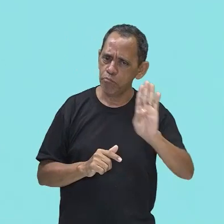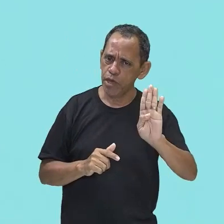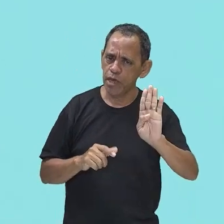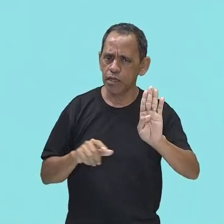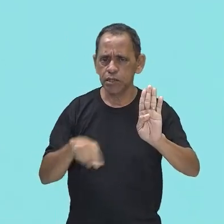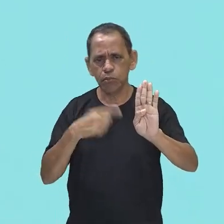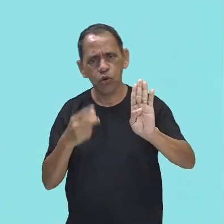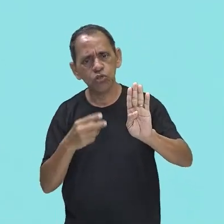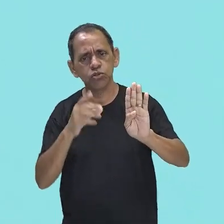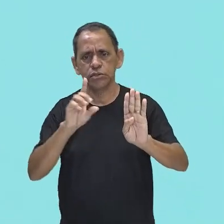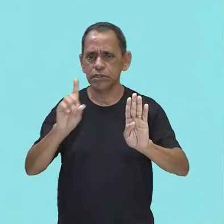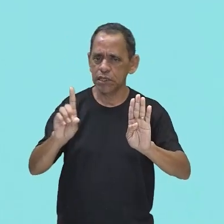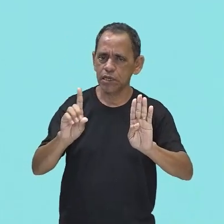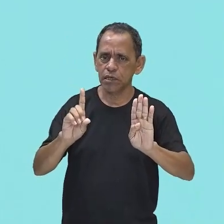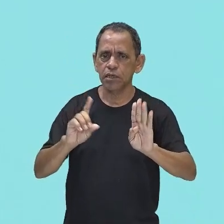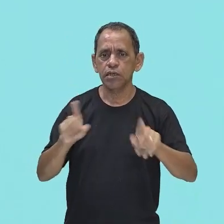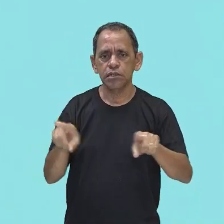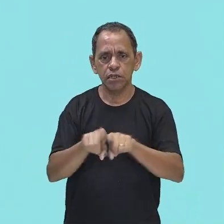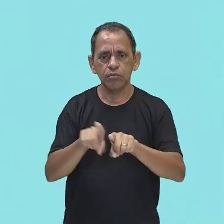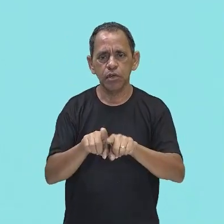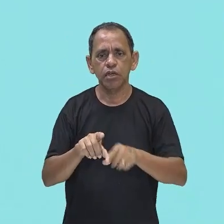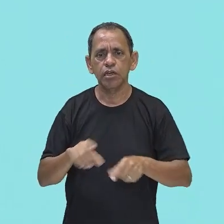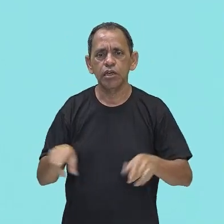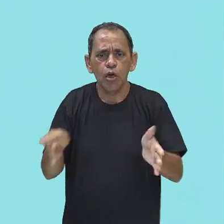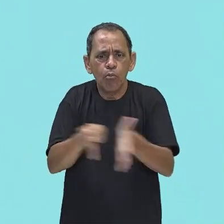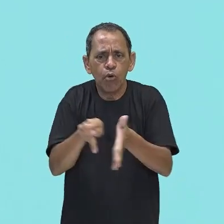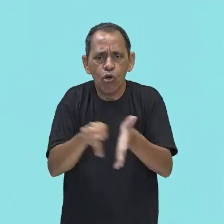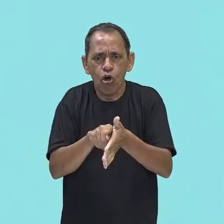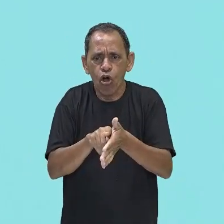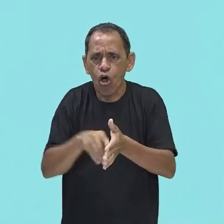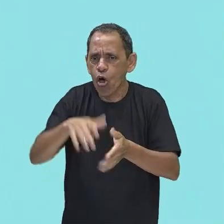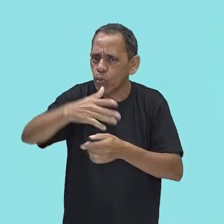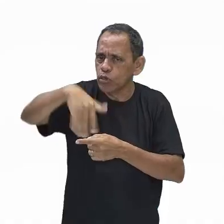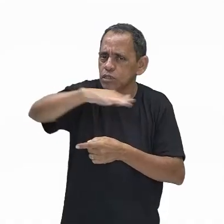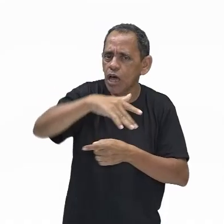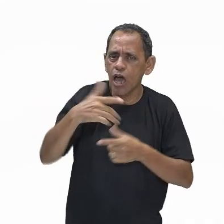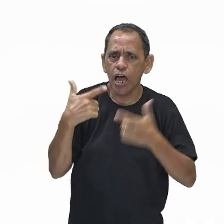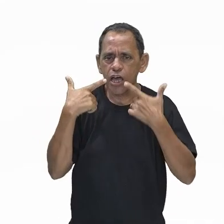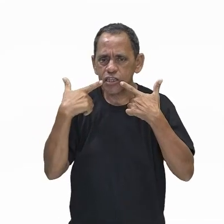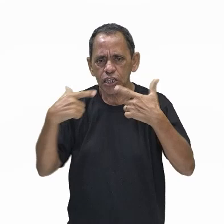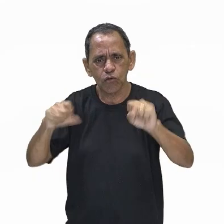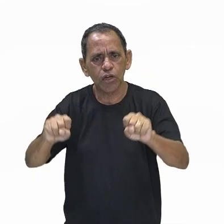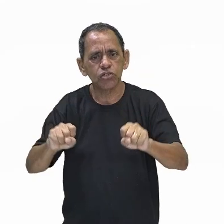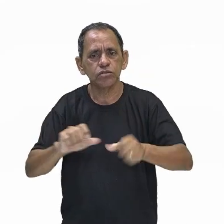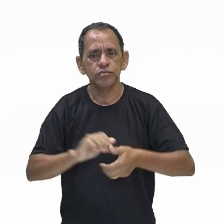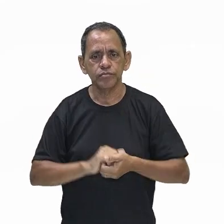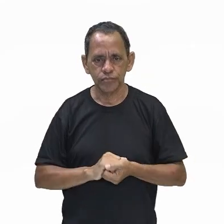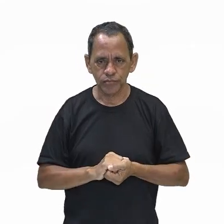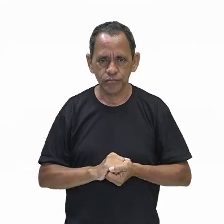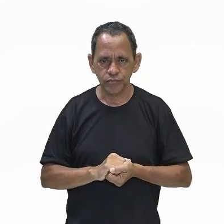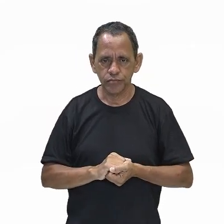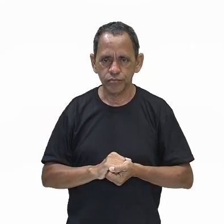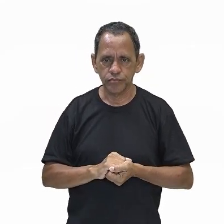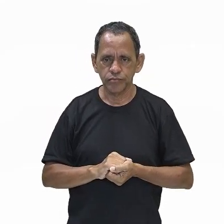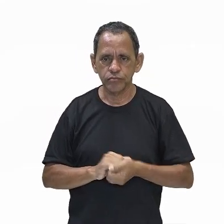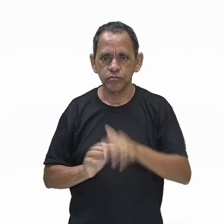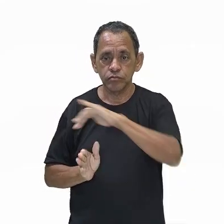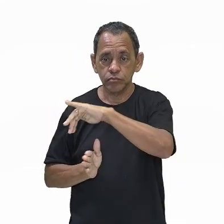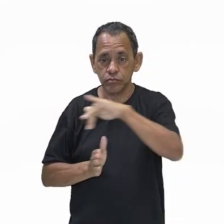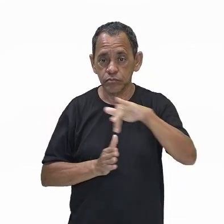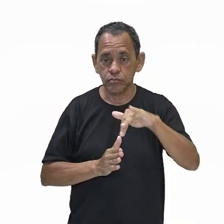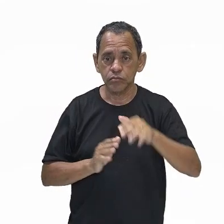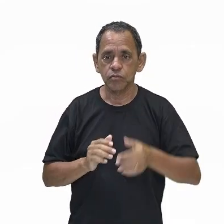É uma figura de linguagem, certo? Muito bem, vamos lá continuar. Agora eu vou falar para vocês um pouquinho